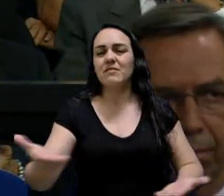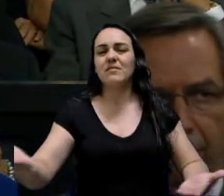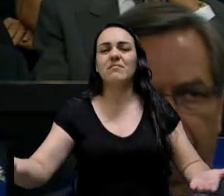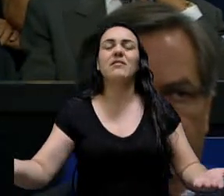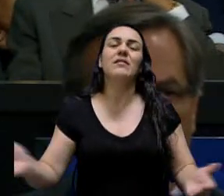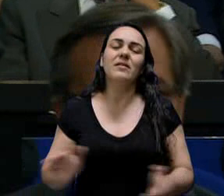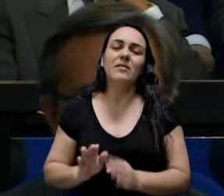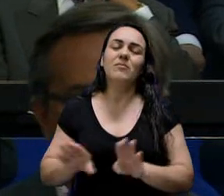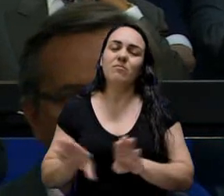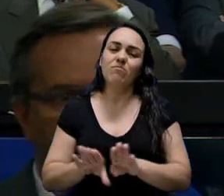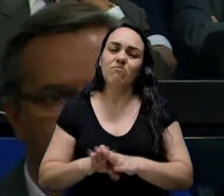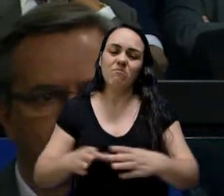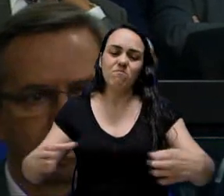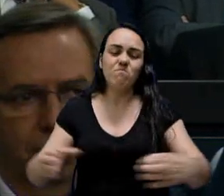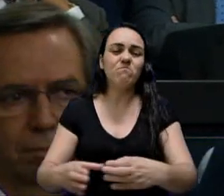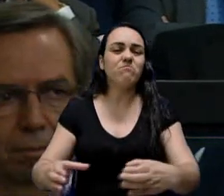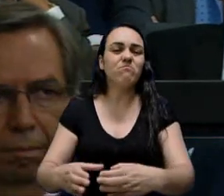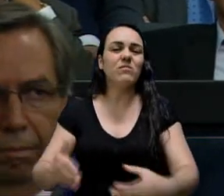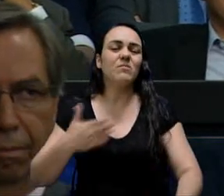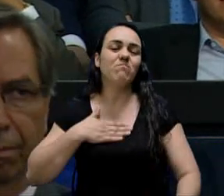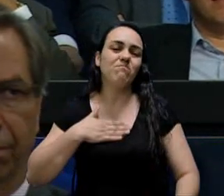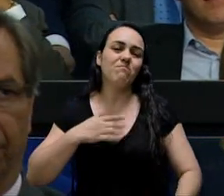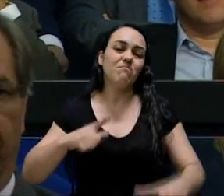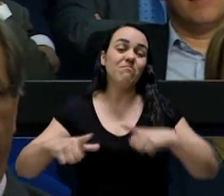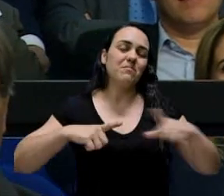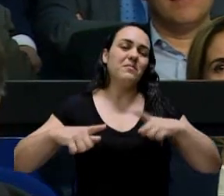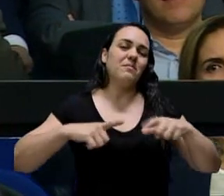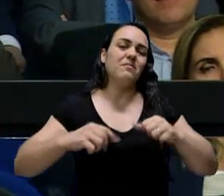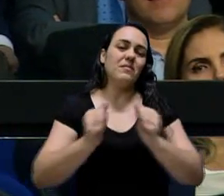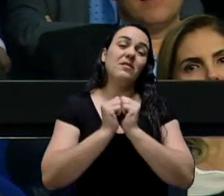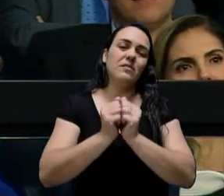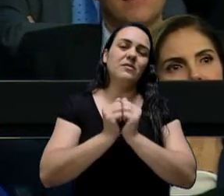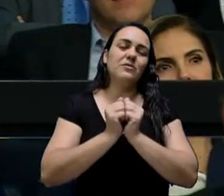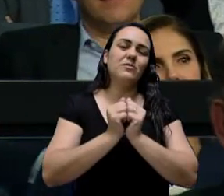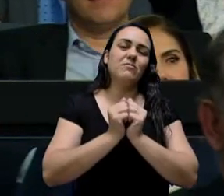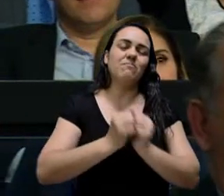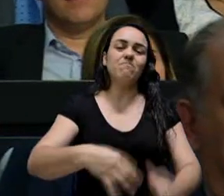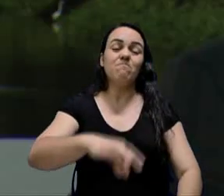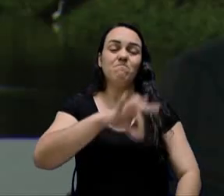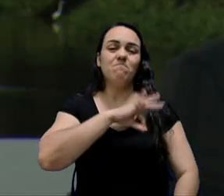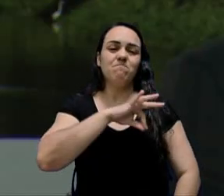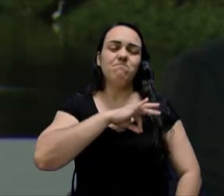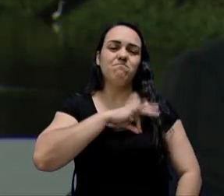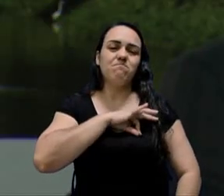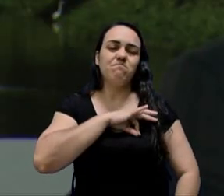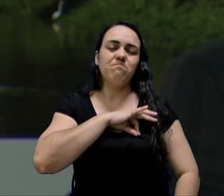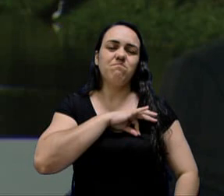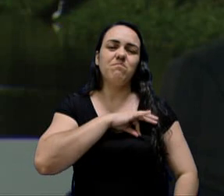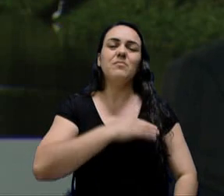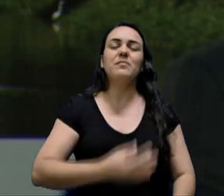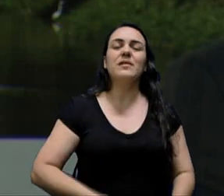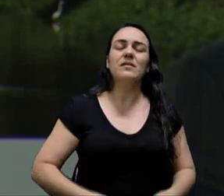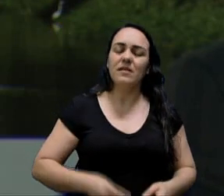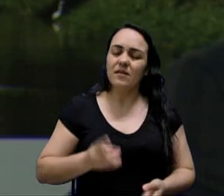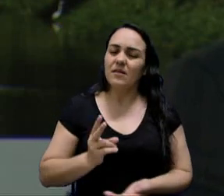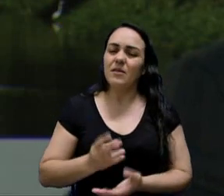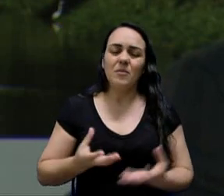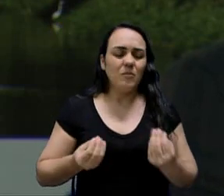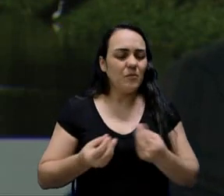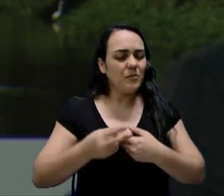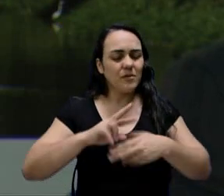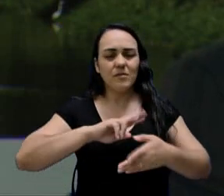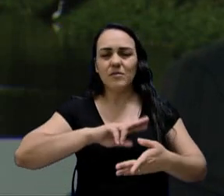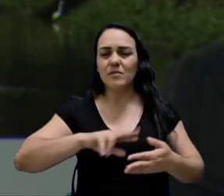esse time. São oficiais administrativos, agentes policiais,